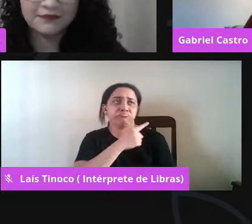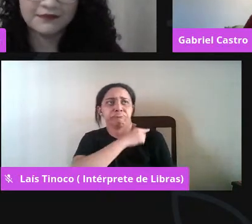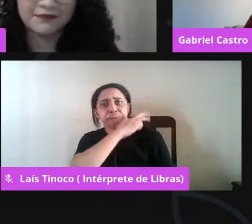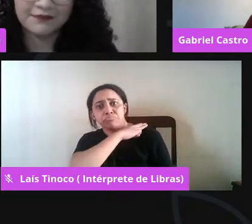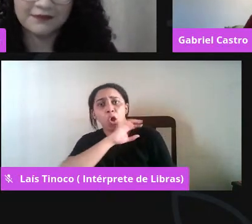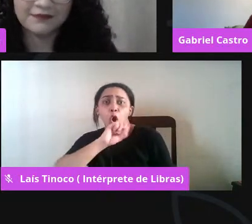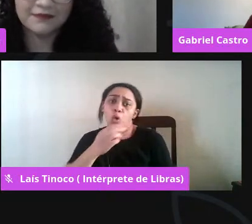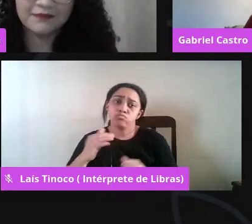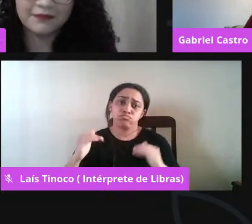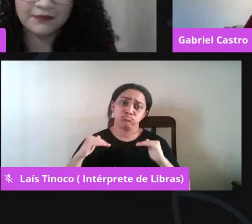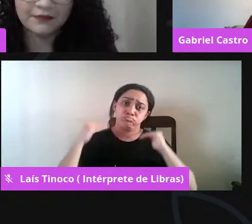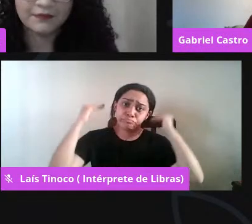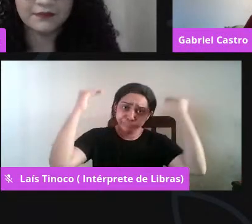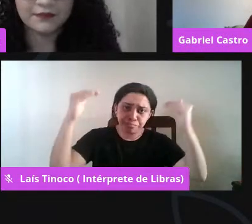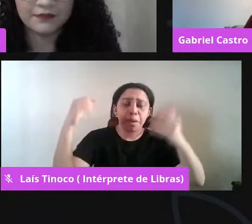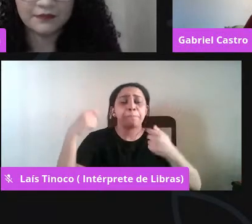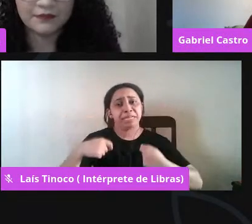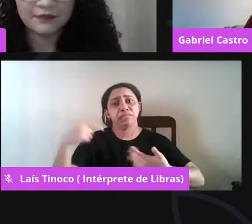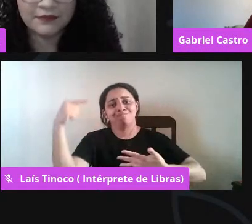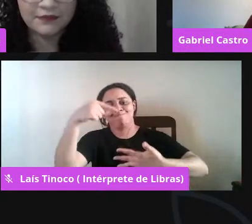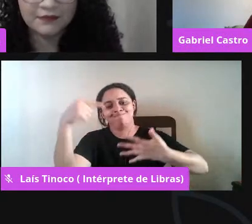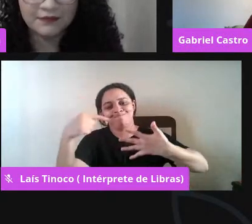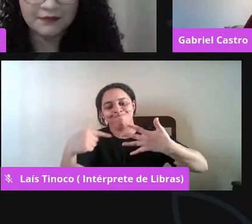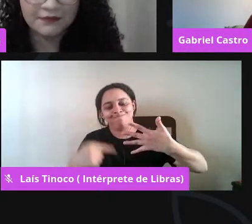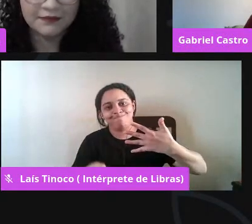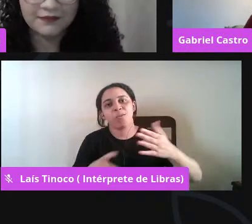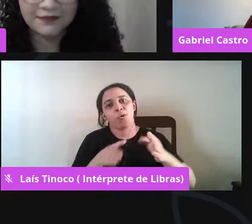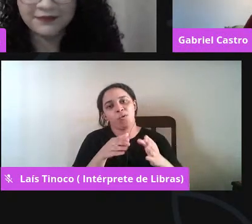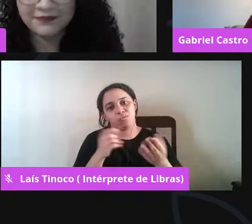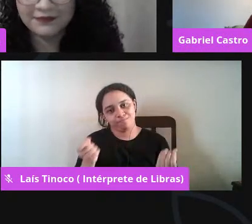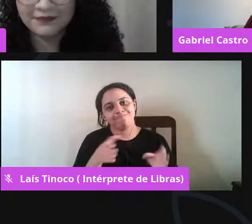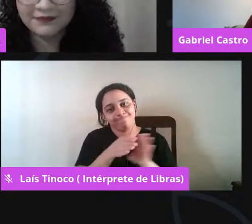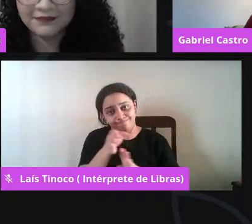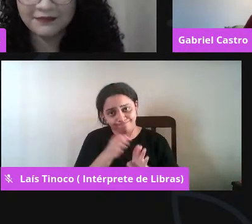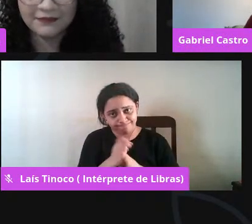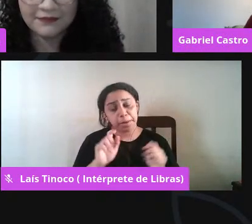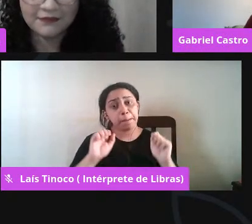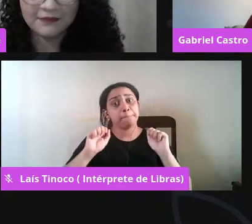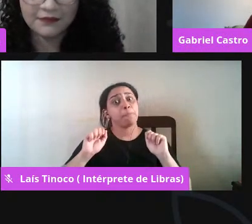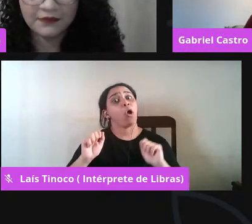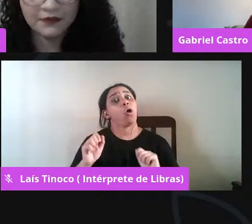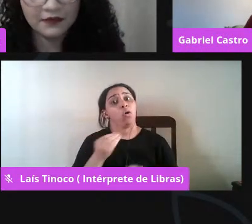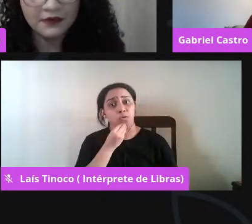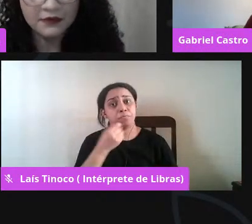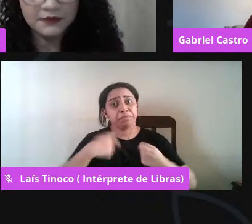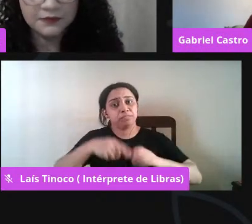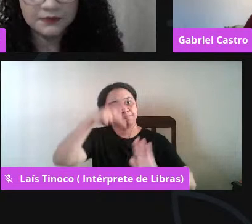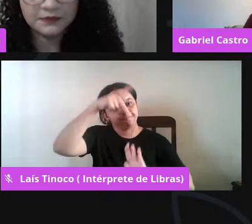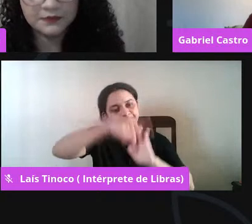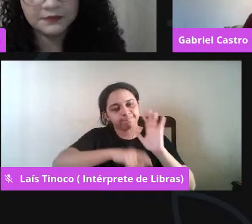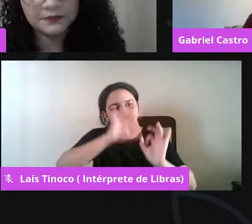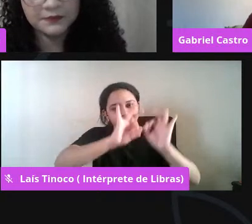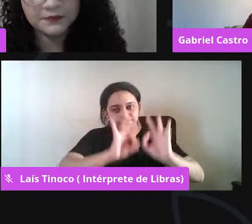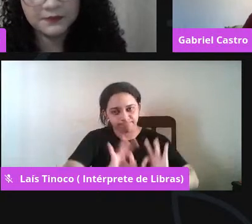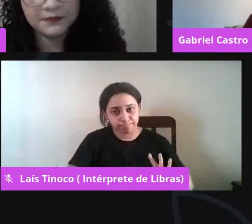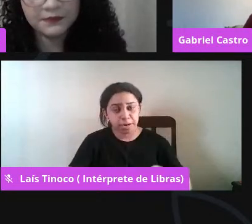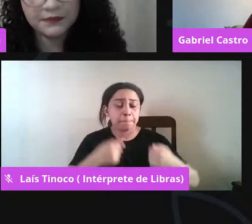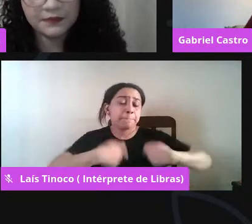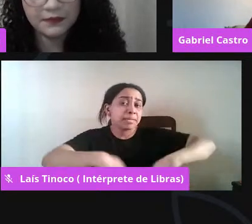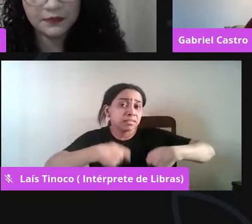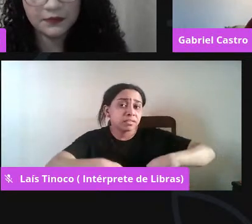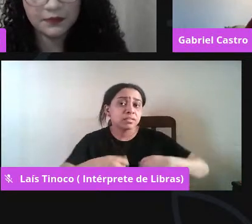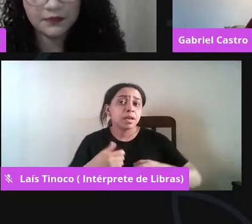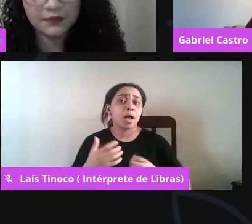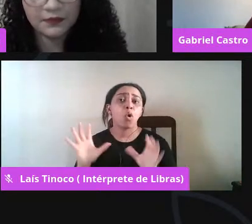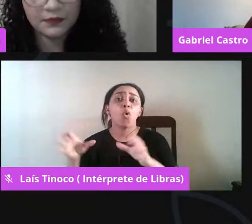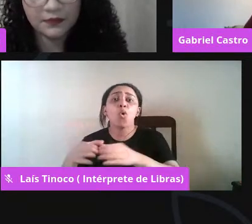os critérios todos para fazer o levantamento. Né? Tem que fazer um projeto todo direitinho para ver o que é que você vai ver. Né? Qual o tipo de informante que você vai